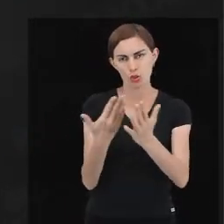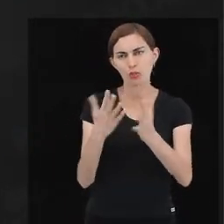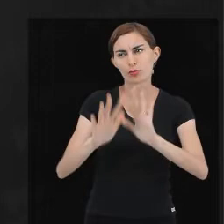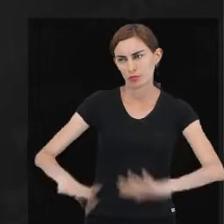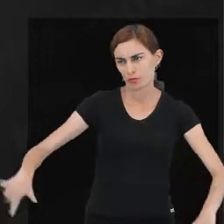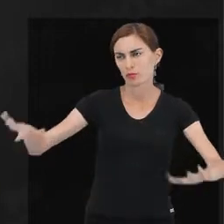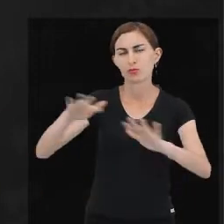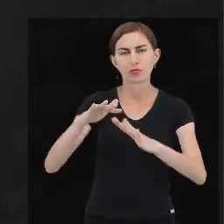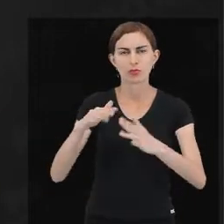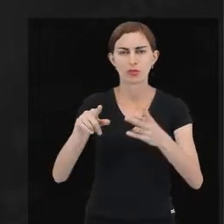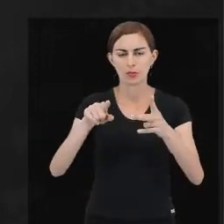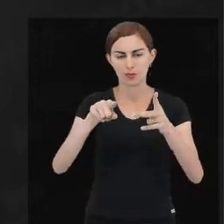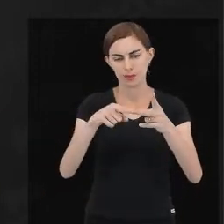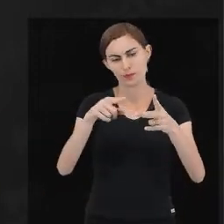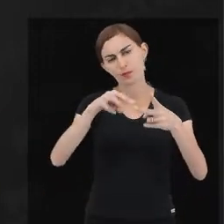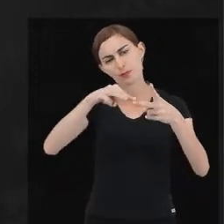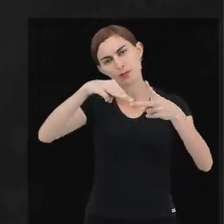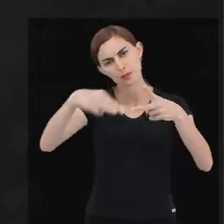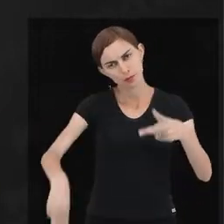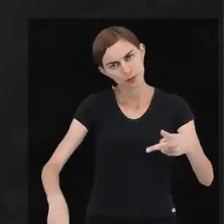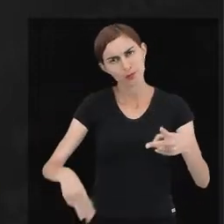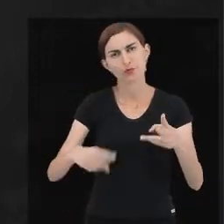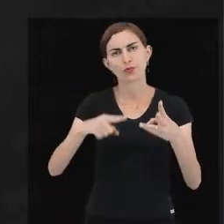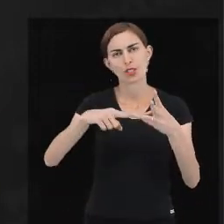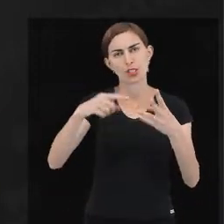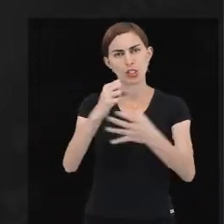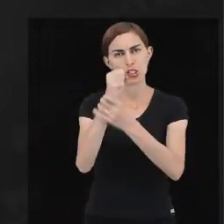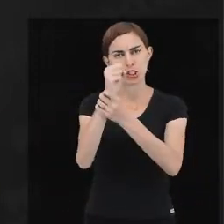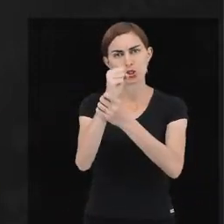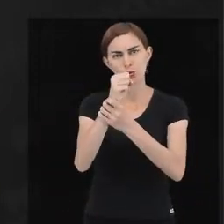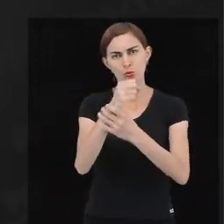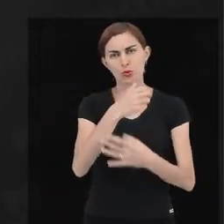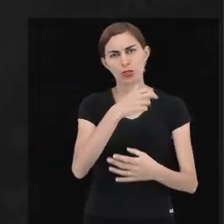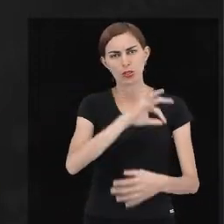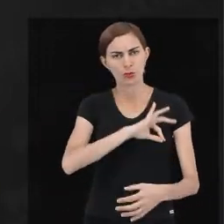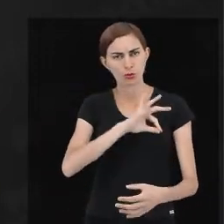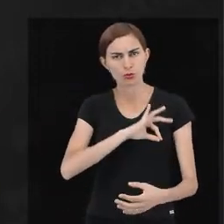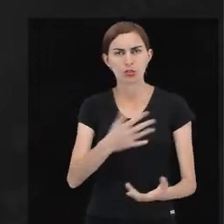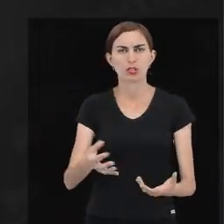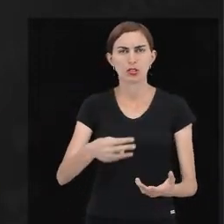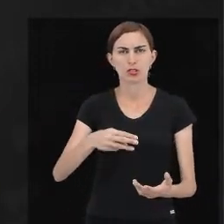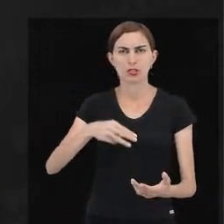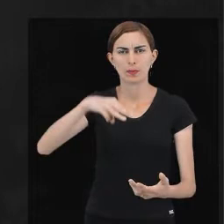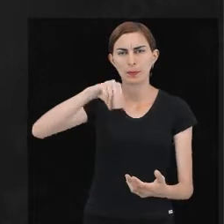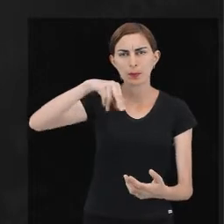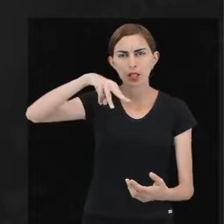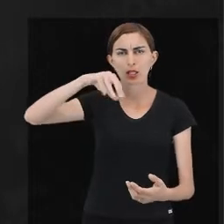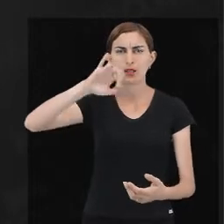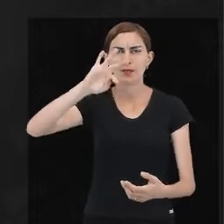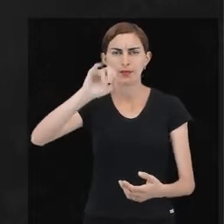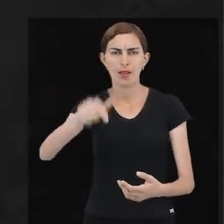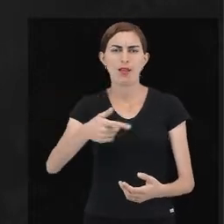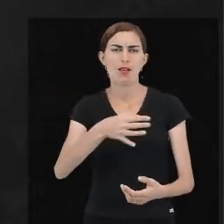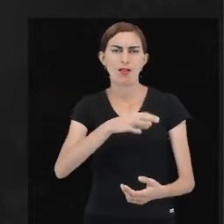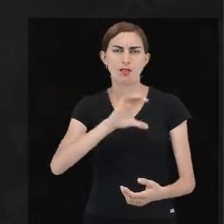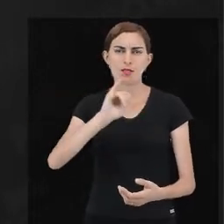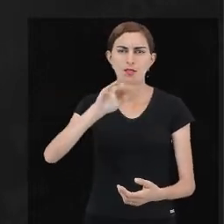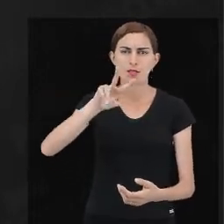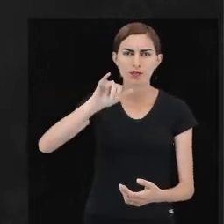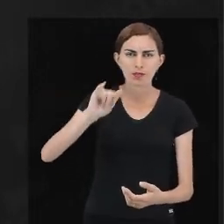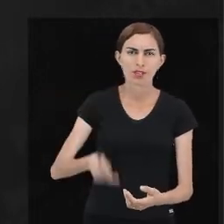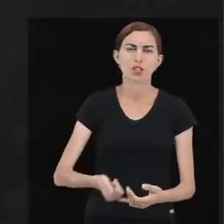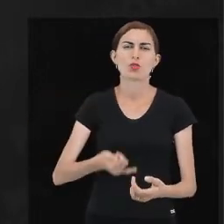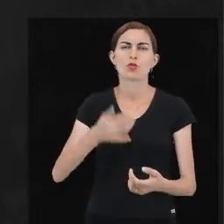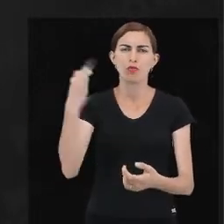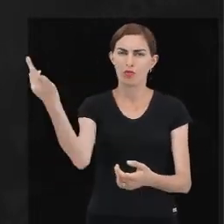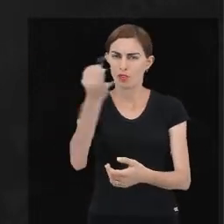educação como um todo, o Ministério Público, a segurança pública, com as polícias militares, civil, federal, a saúde,